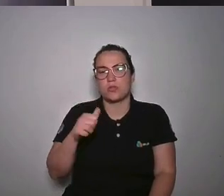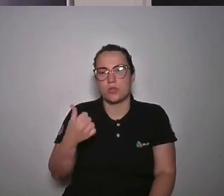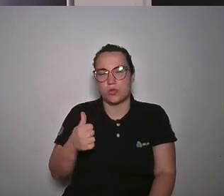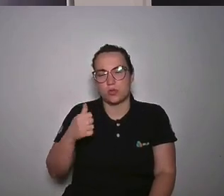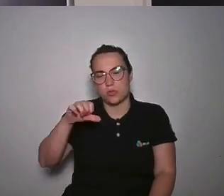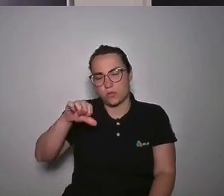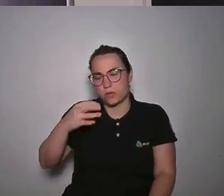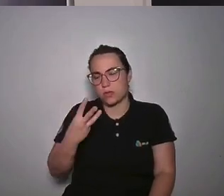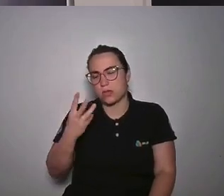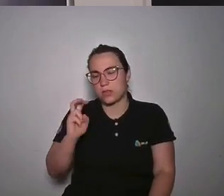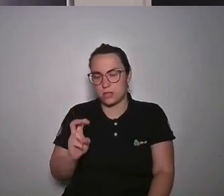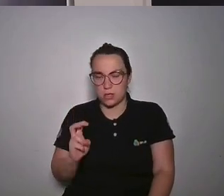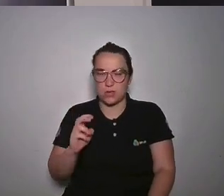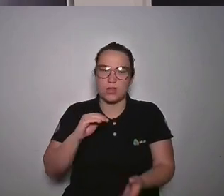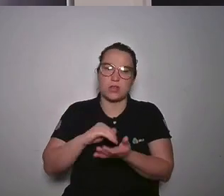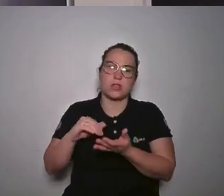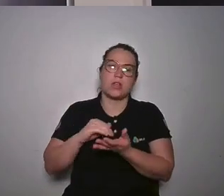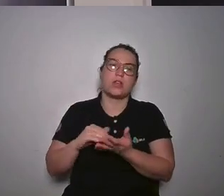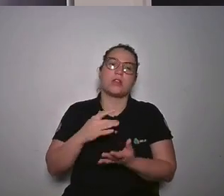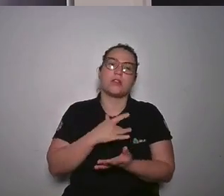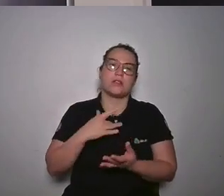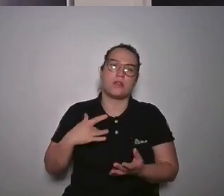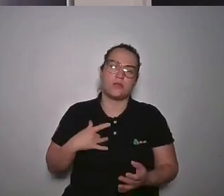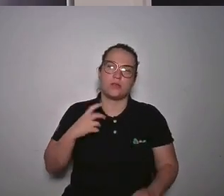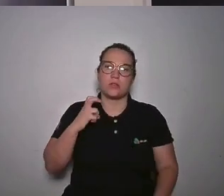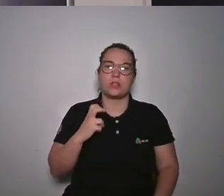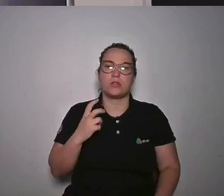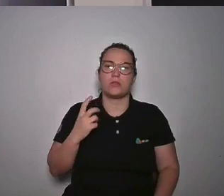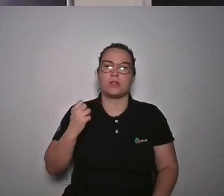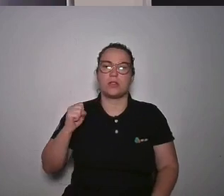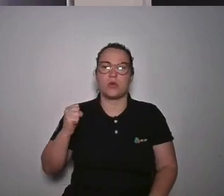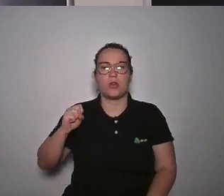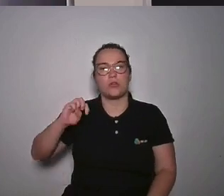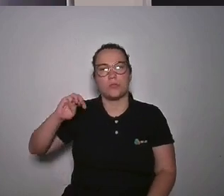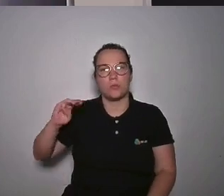49.811.935, Secretaria Municipal de Saúde,